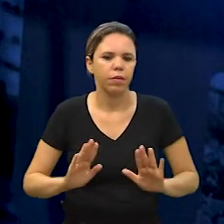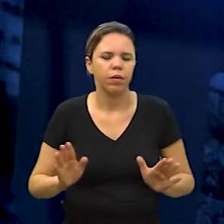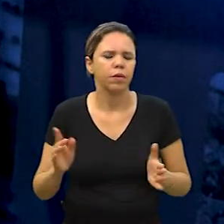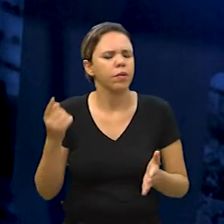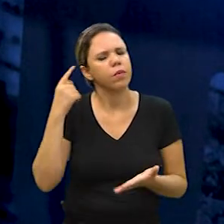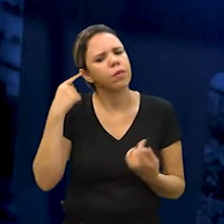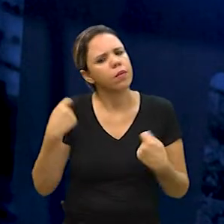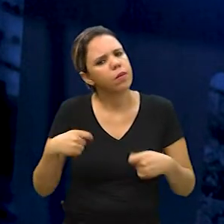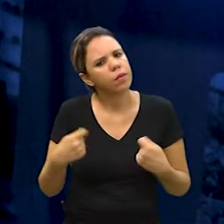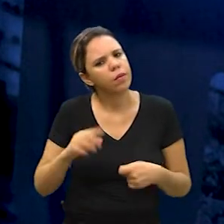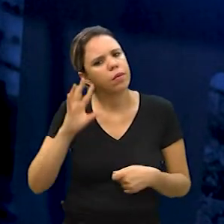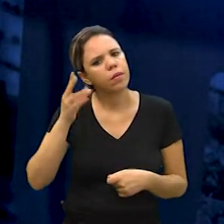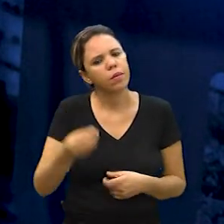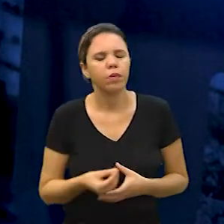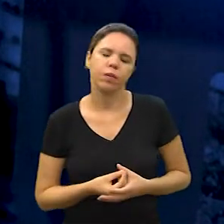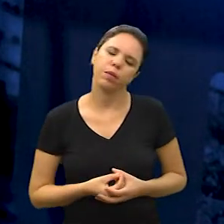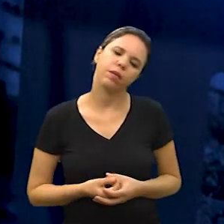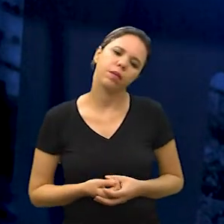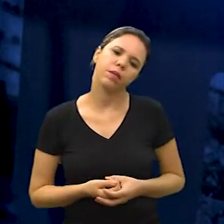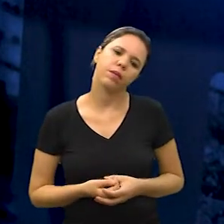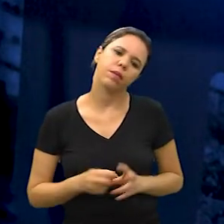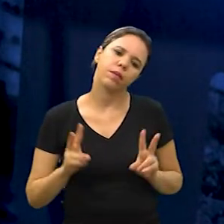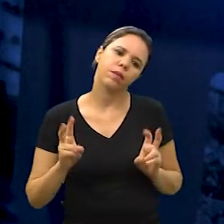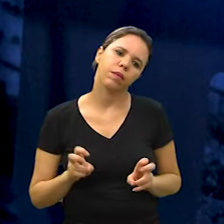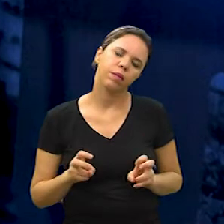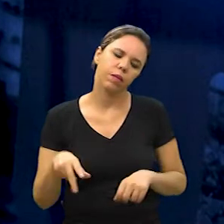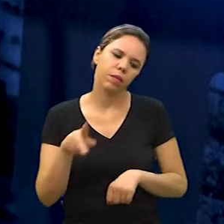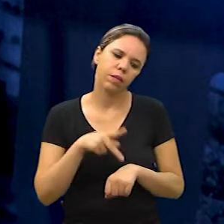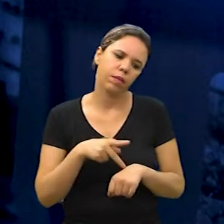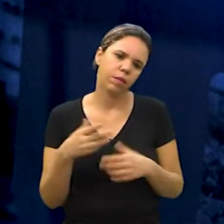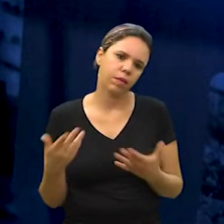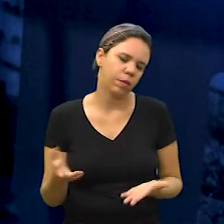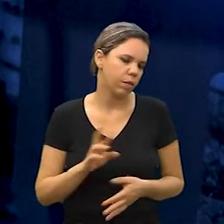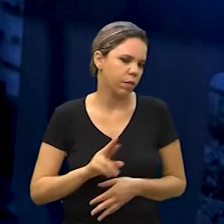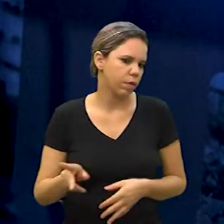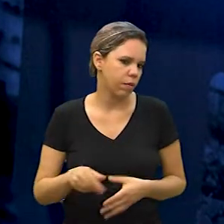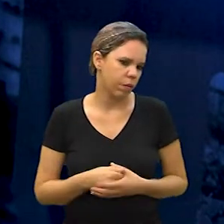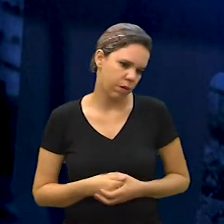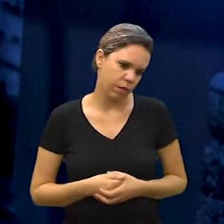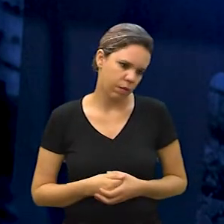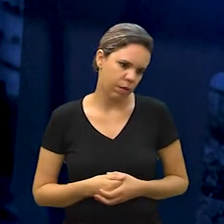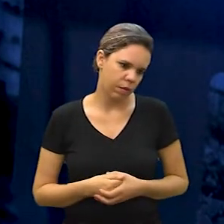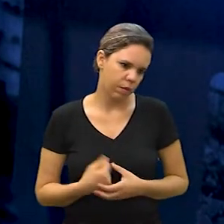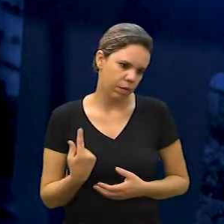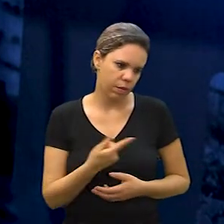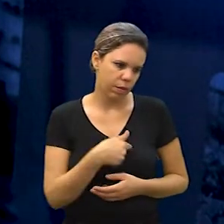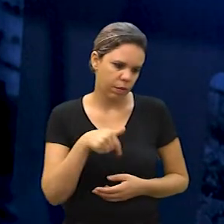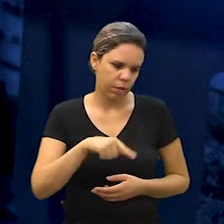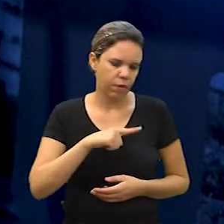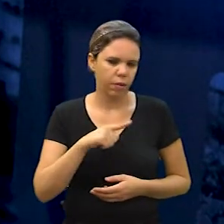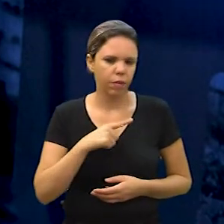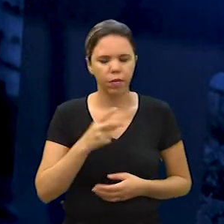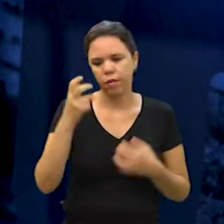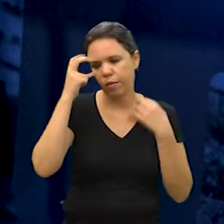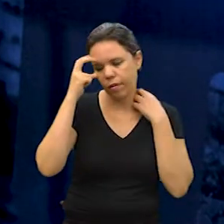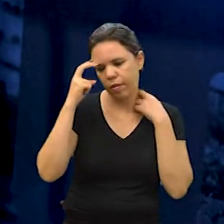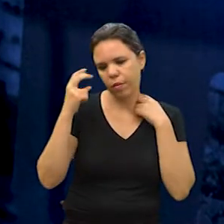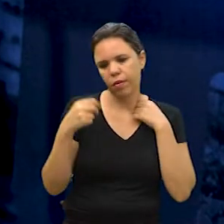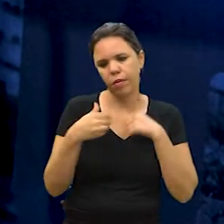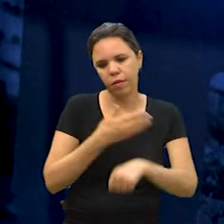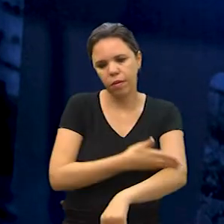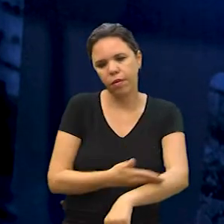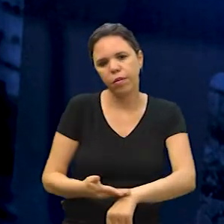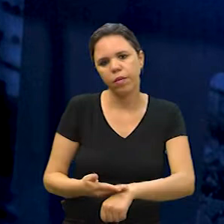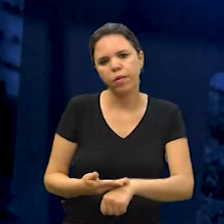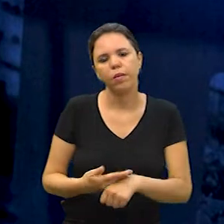que ela precisa entender sobre aquele país que não é o nosso, que a gente tem a nossa cultura, os nossos